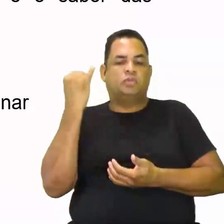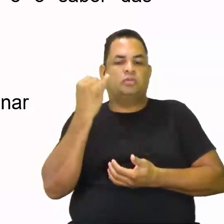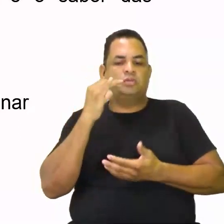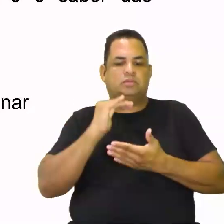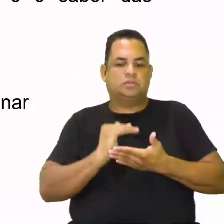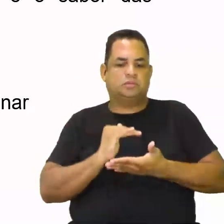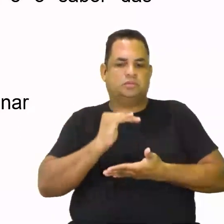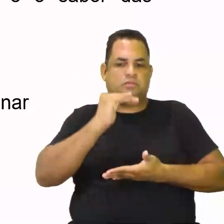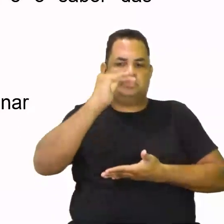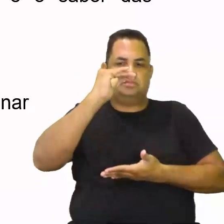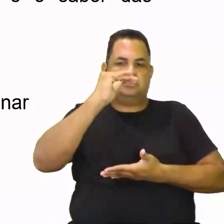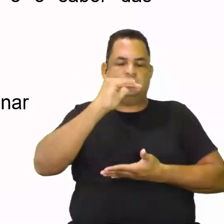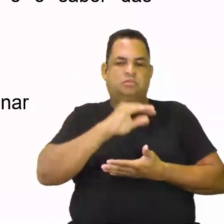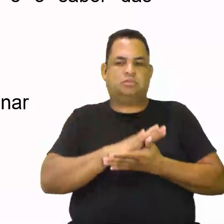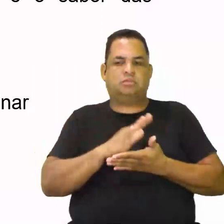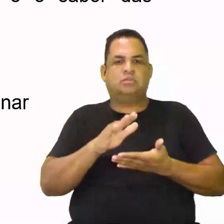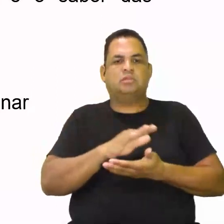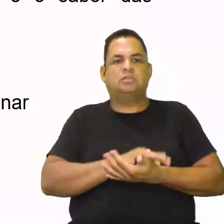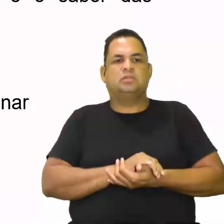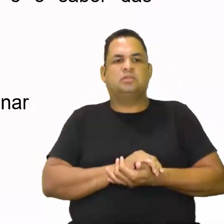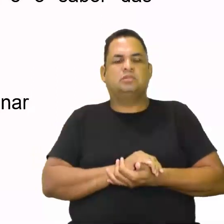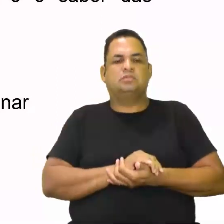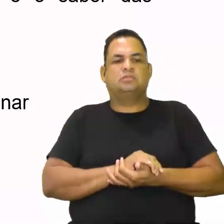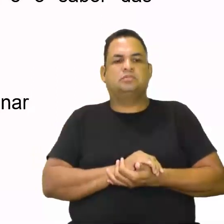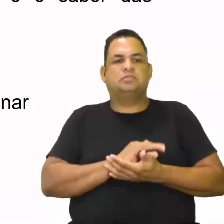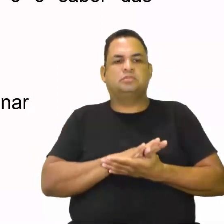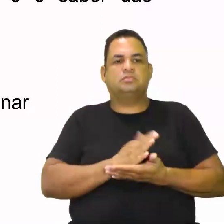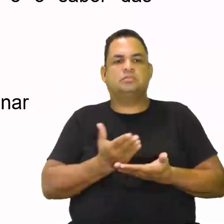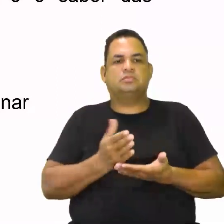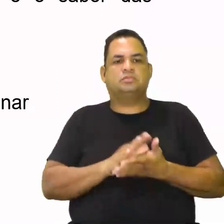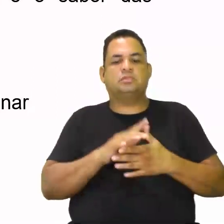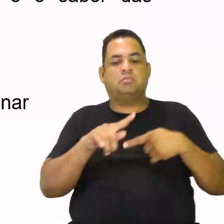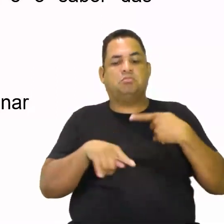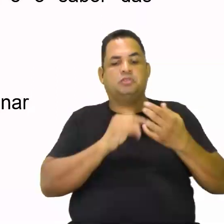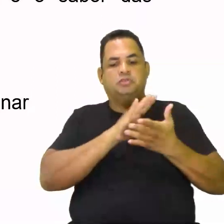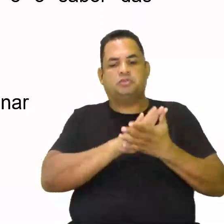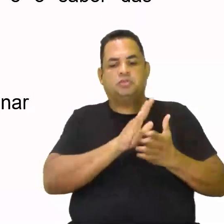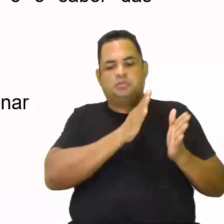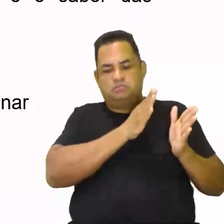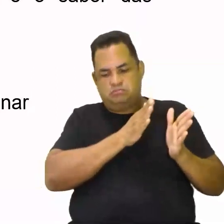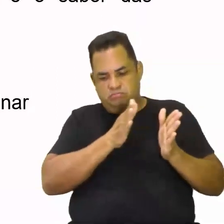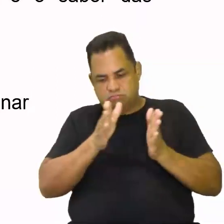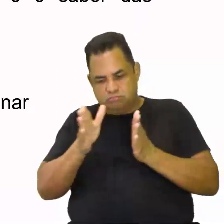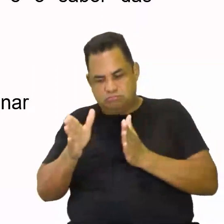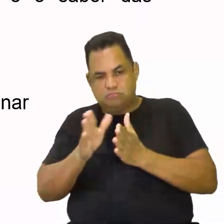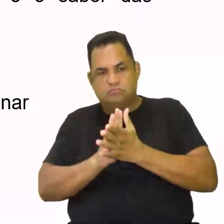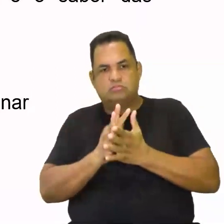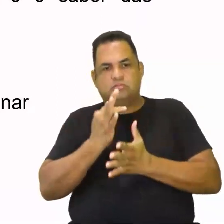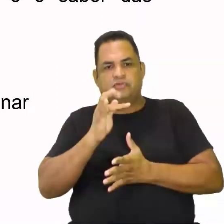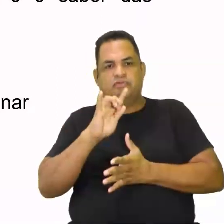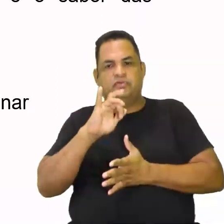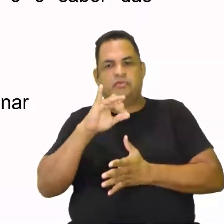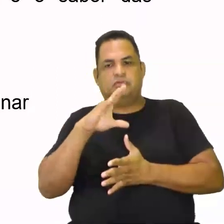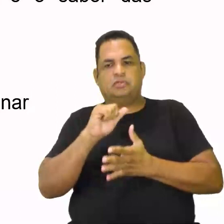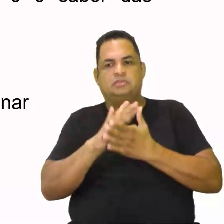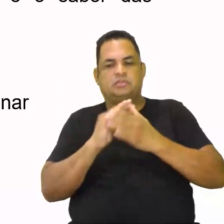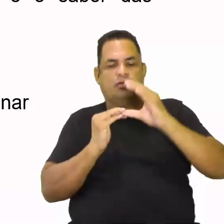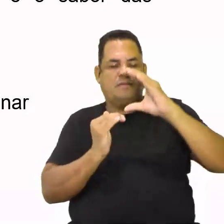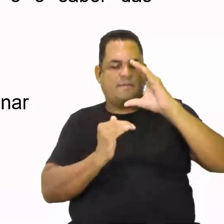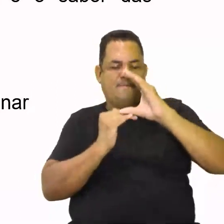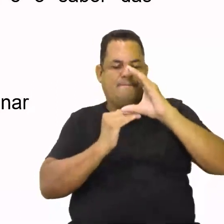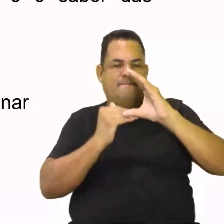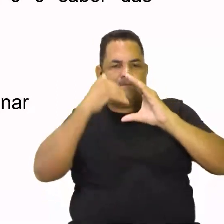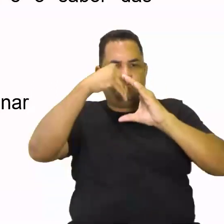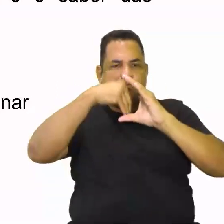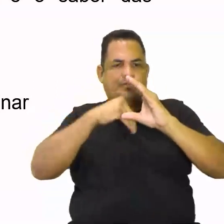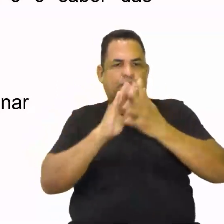superficial, então ela fica sobrenadante e passa para o processo de filtração. A filtração no ETA é